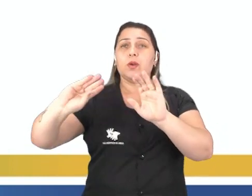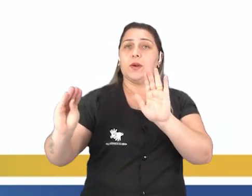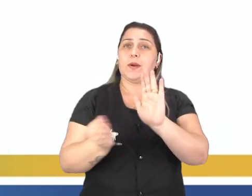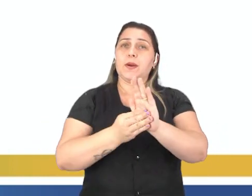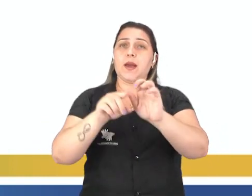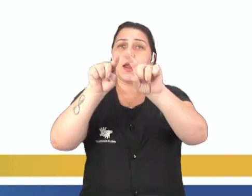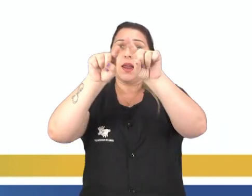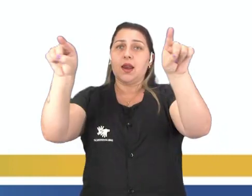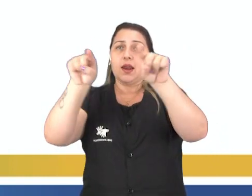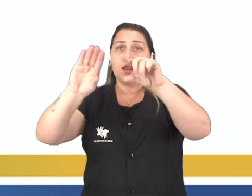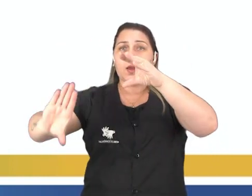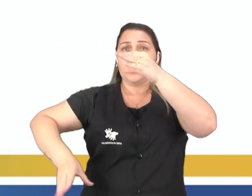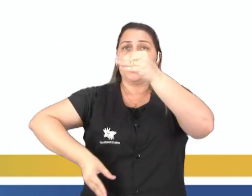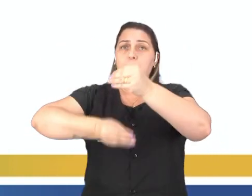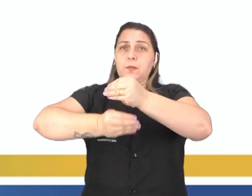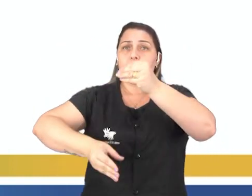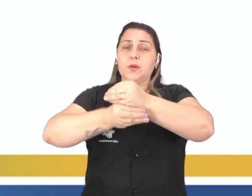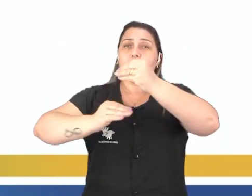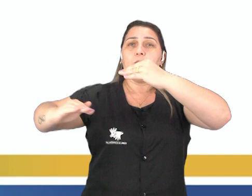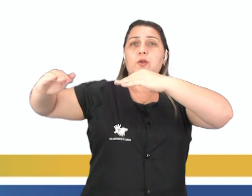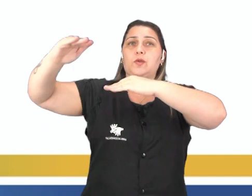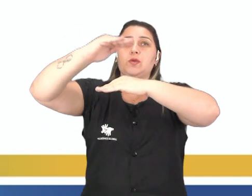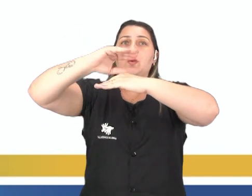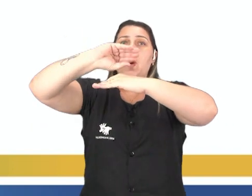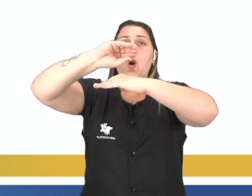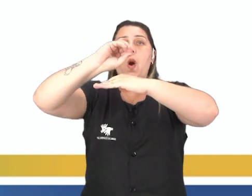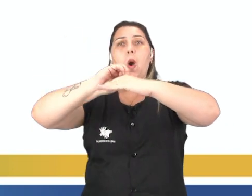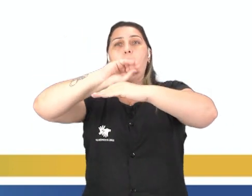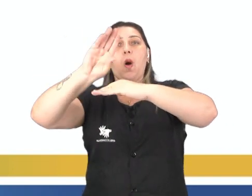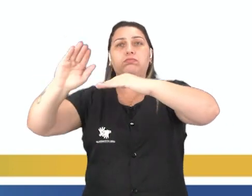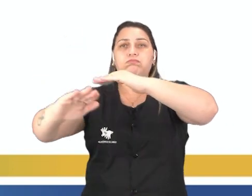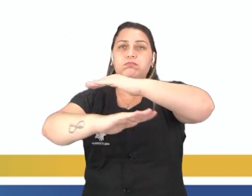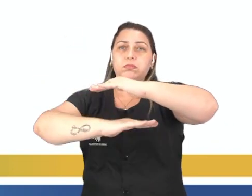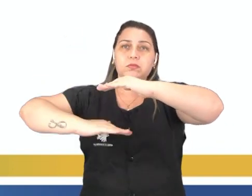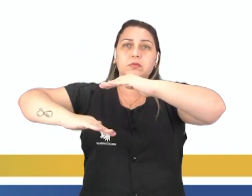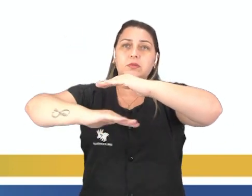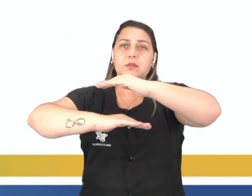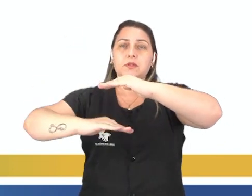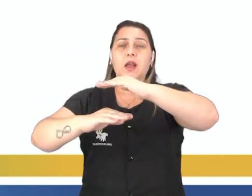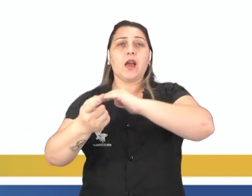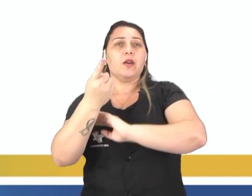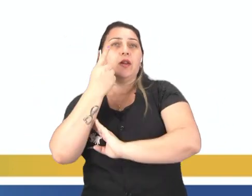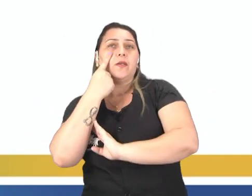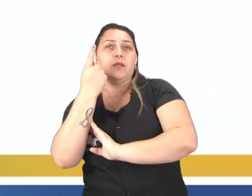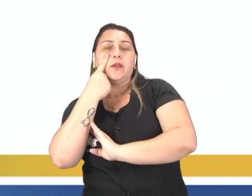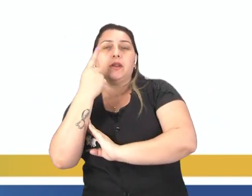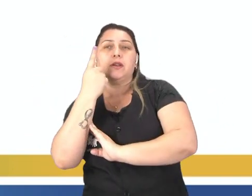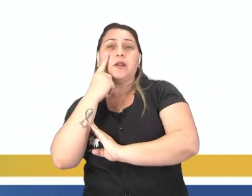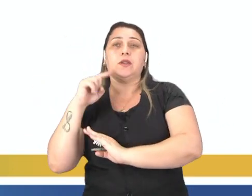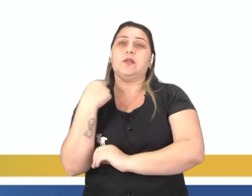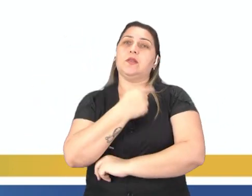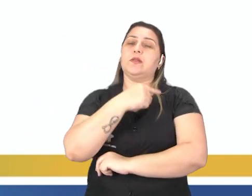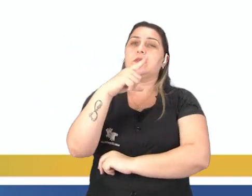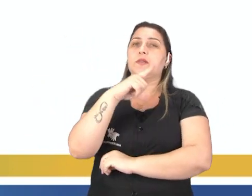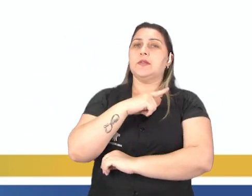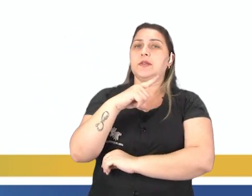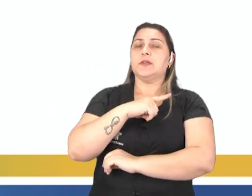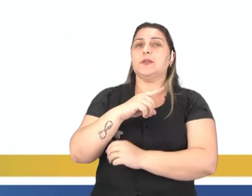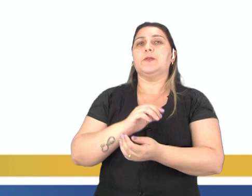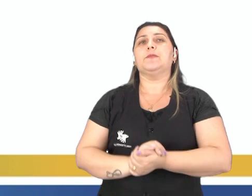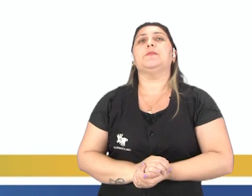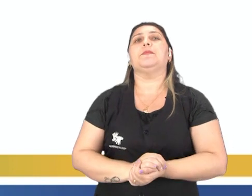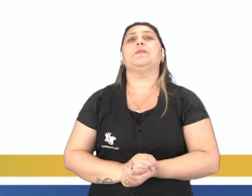linhas suplementares superiores ou inferiores. Então, veja aí, nós temos